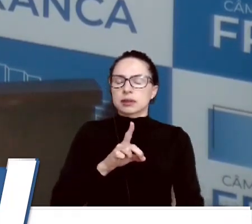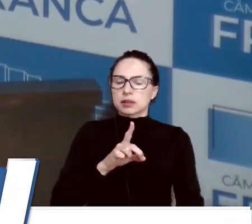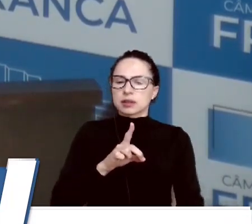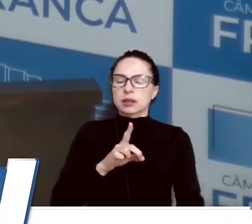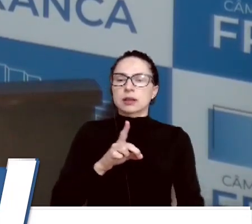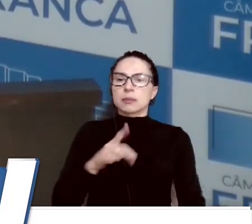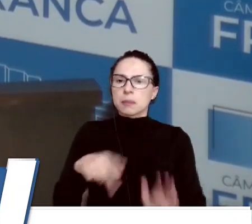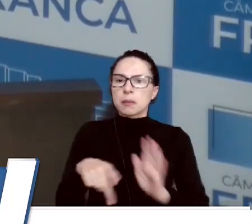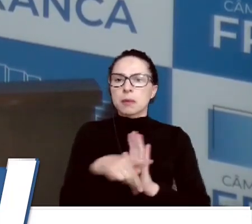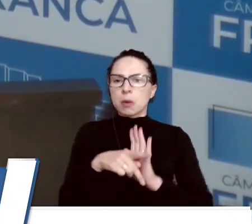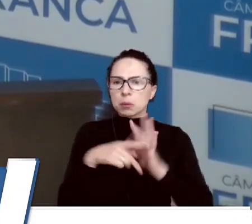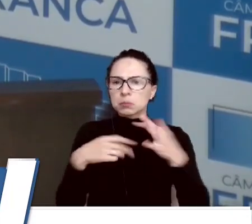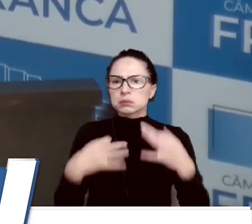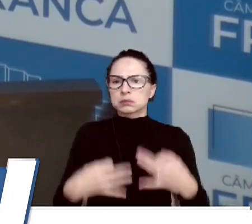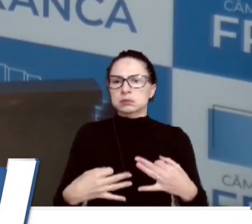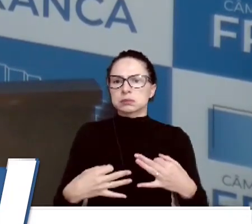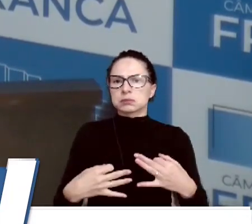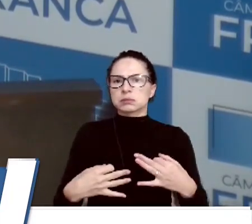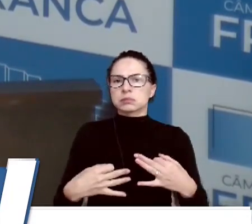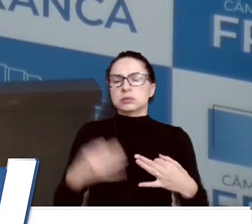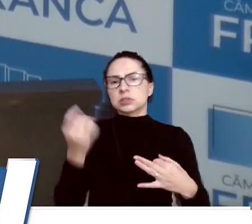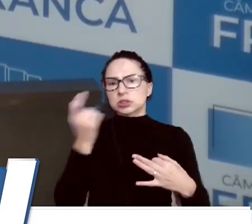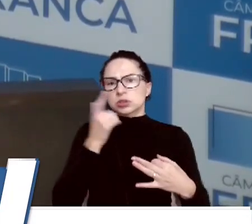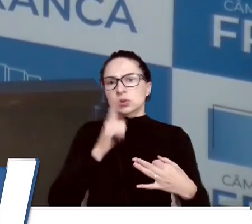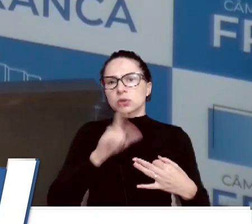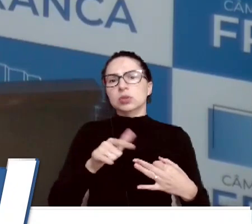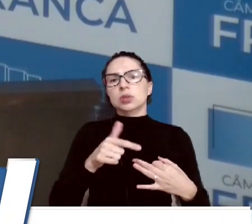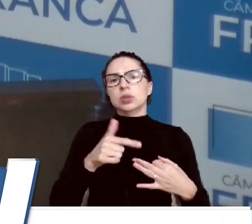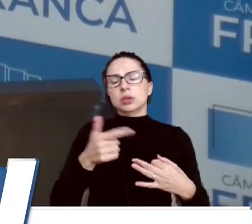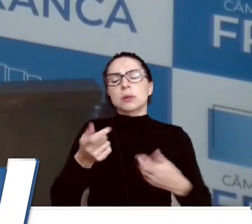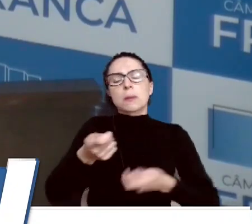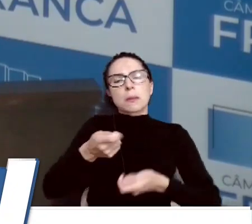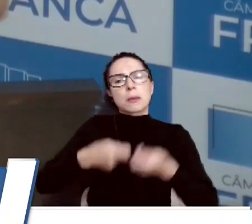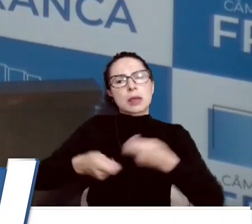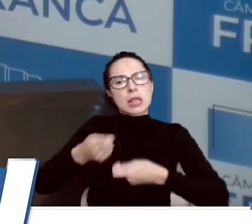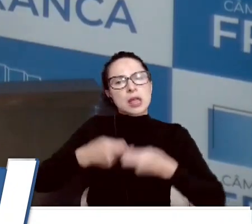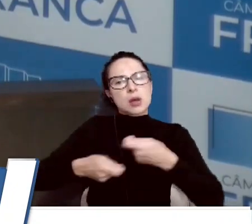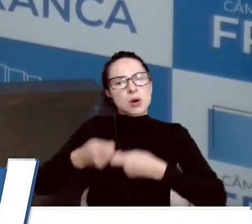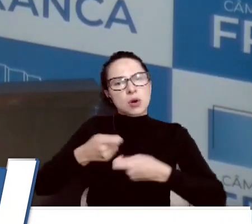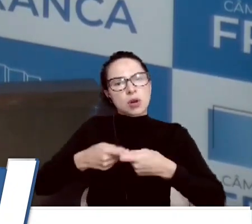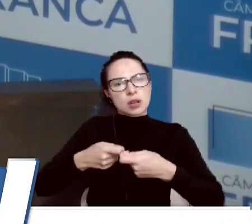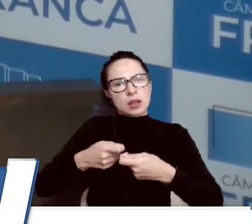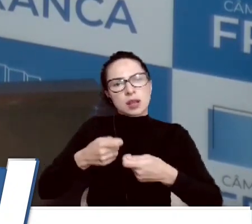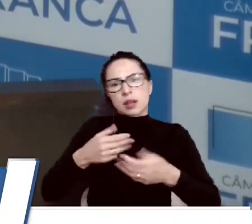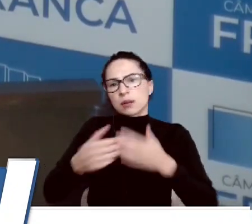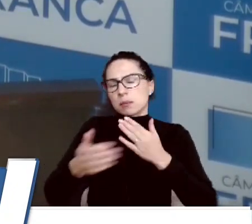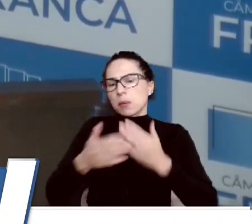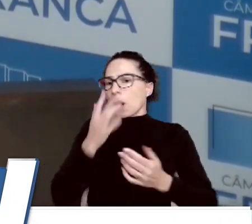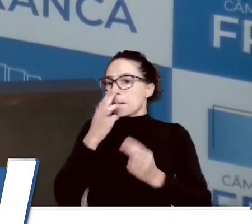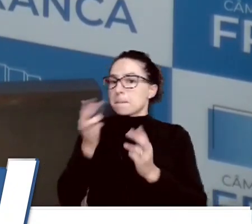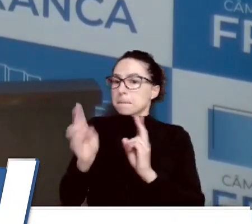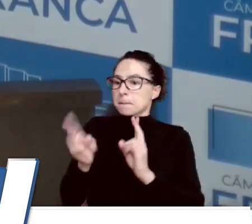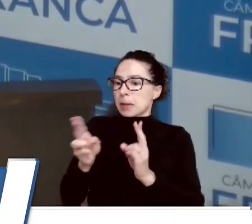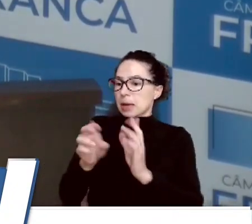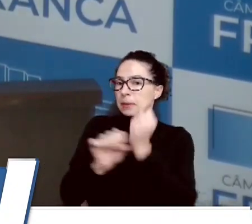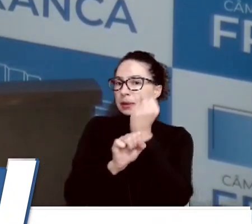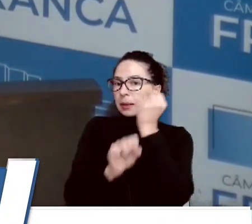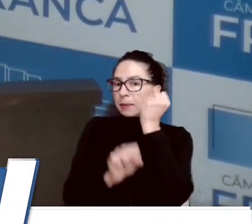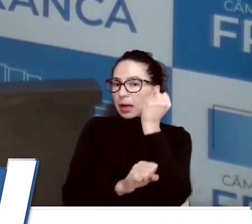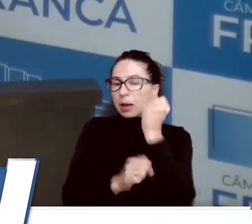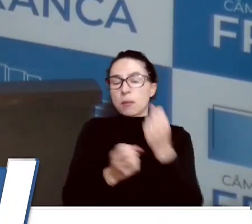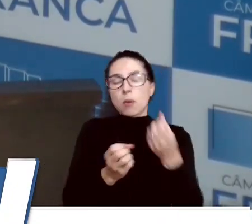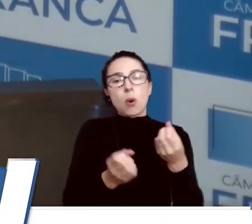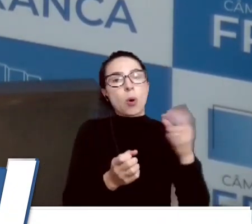certo de ter uma outra renegociação, seja ela com a mesma Sabesp, seja ela